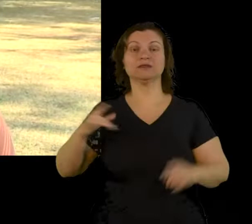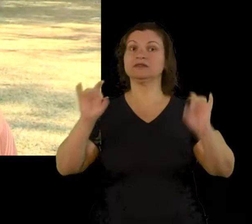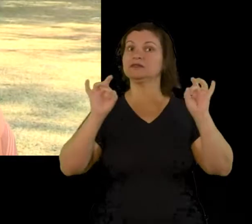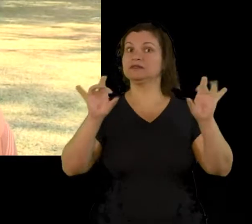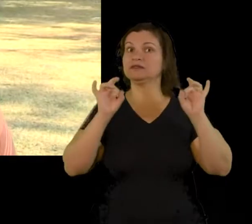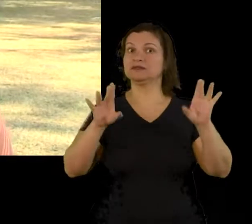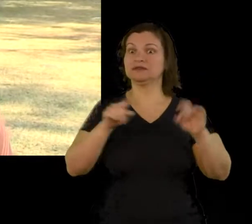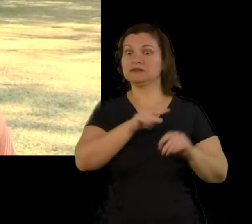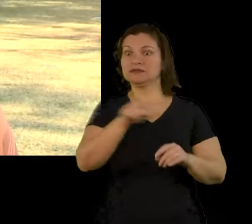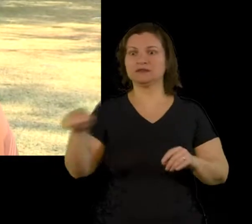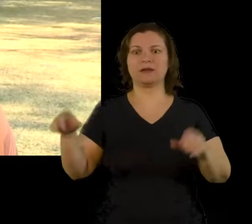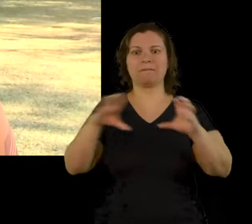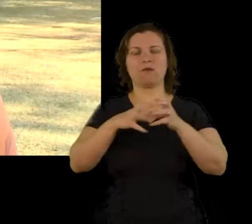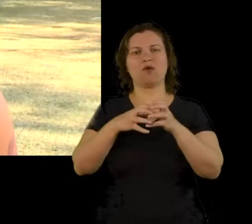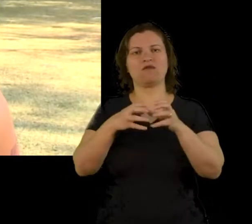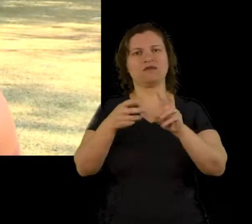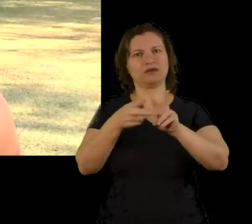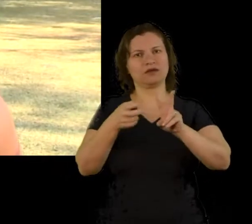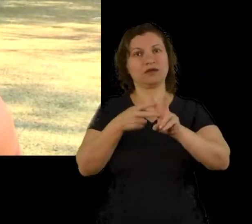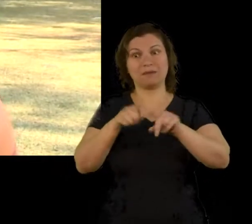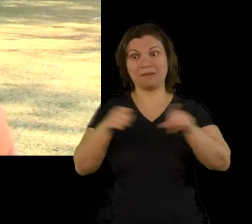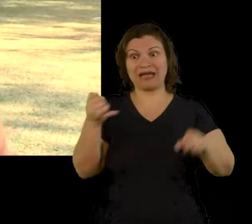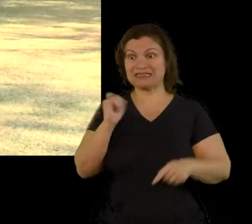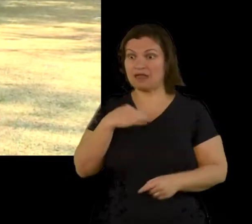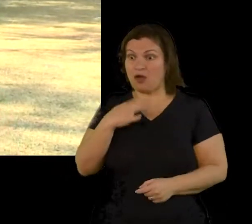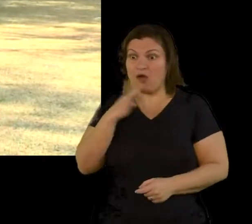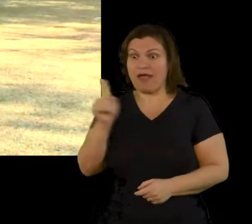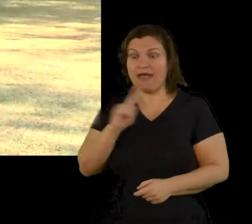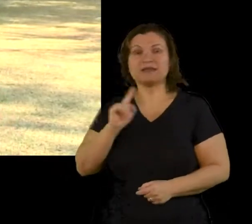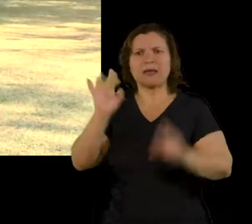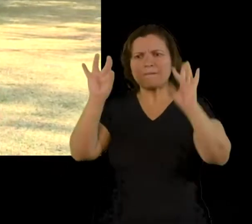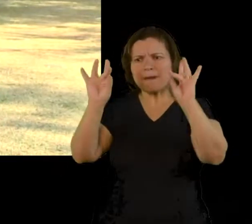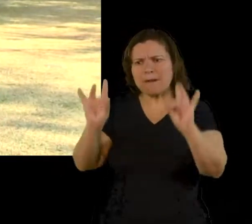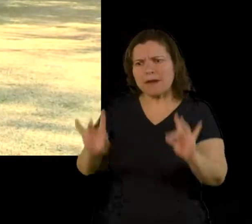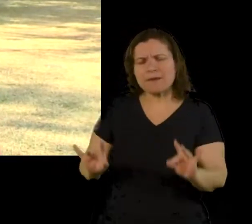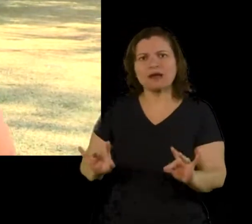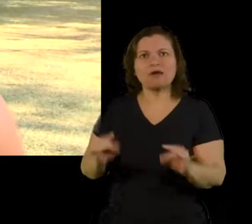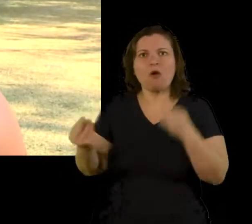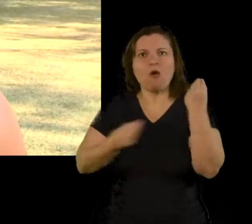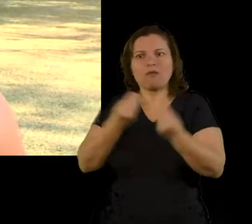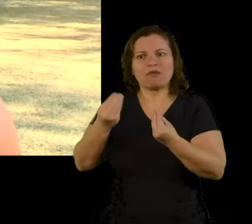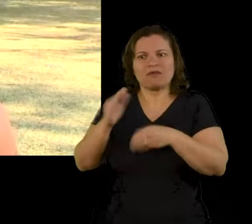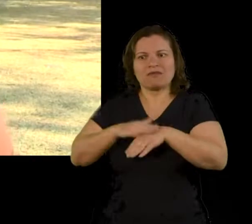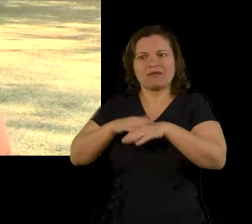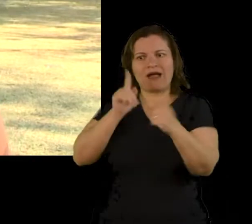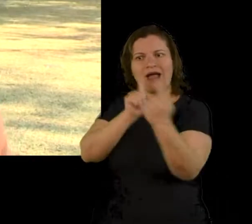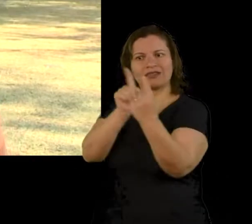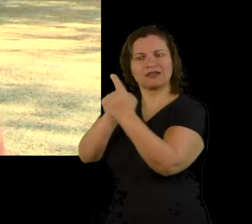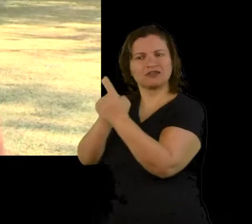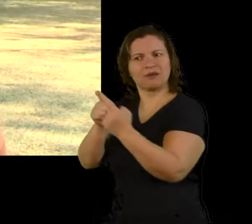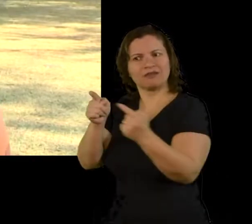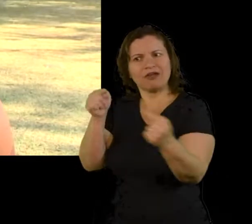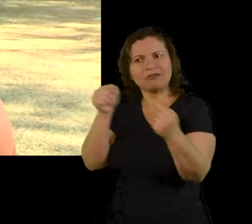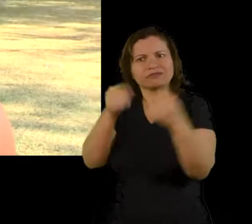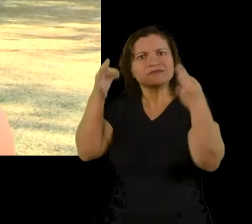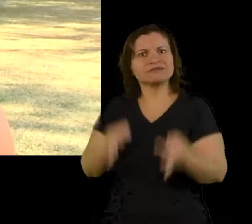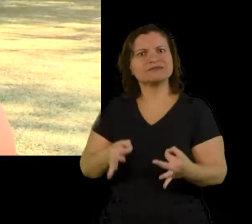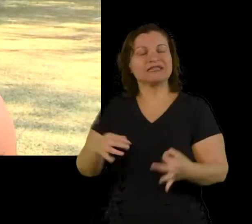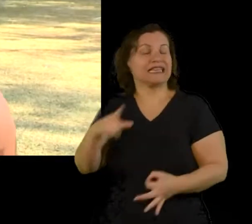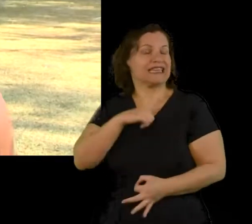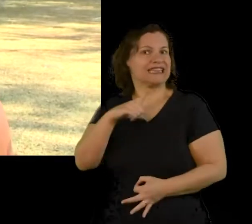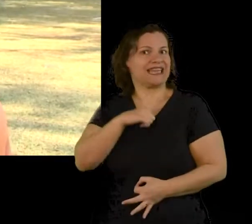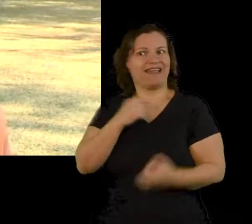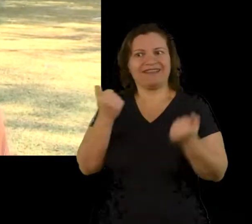especializado para povos indígenas. No entanto, se não se conhece quais são as especificidades, não tem como fazer um atendimento realmente que